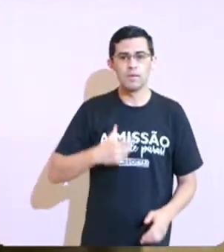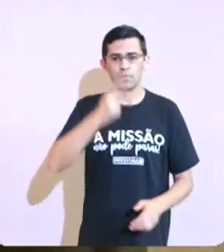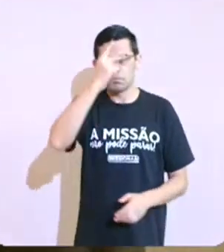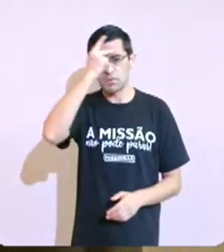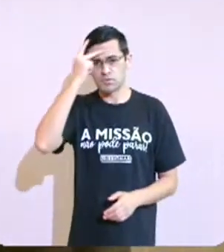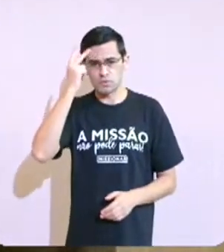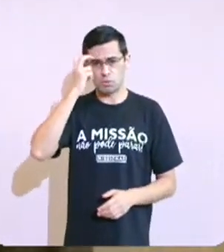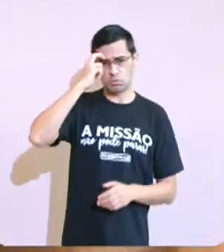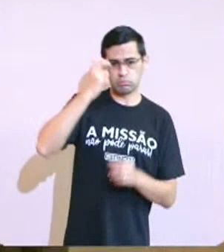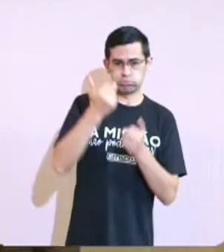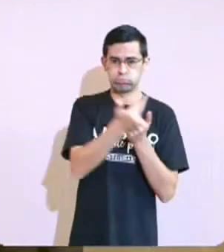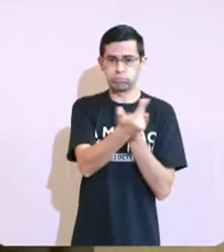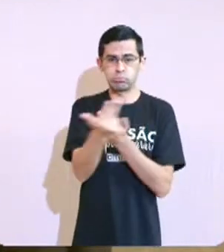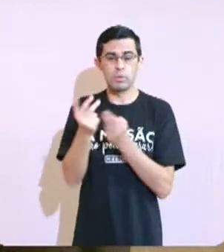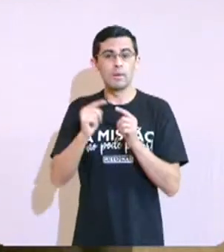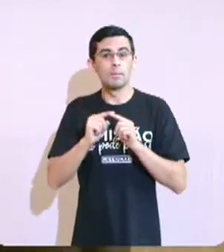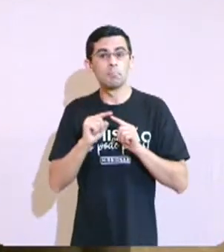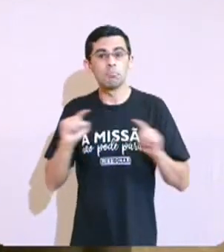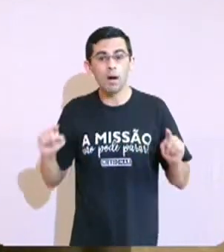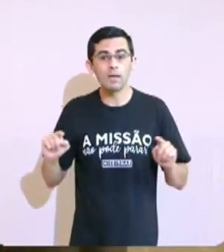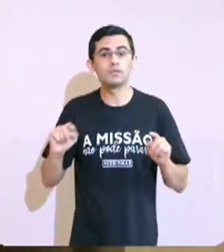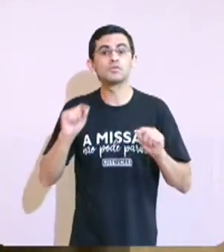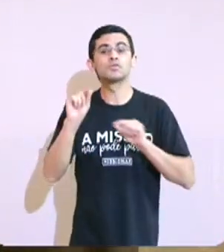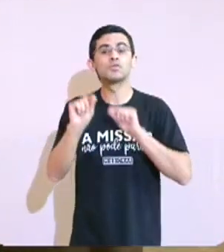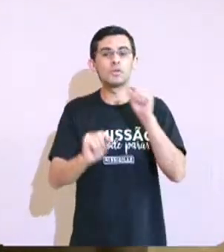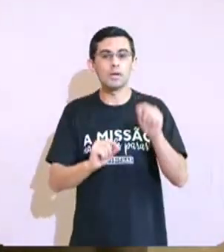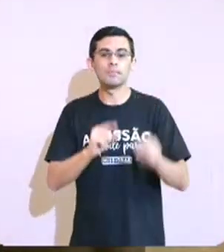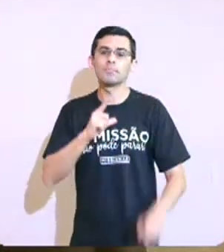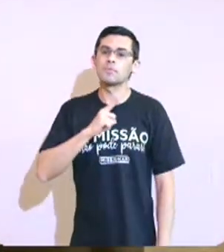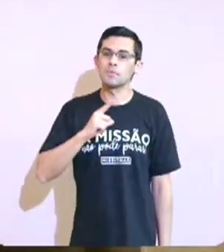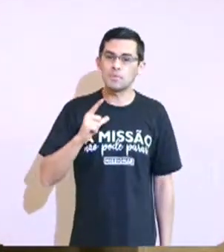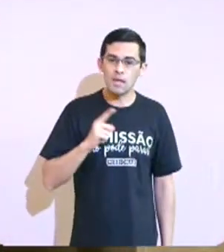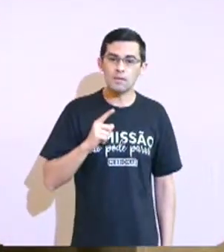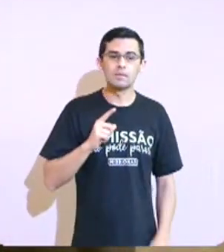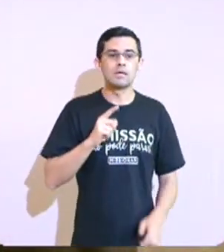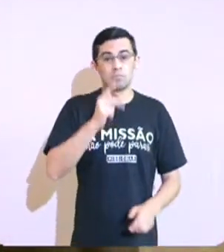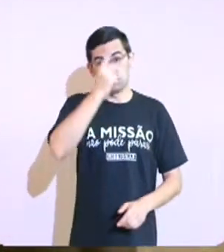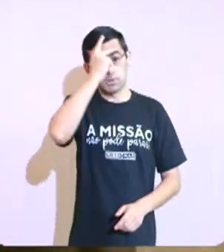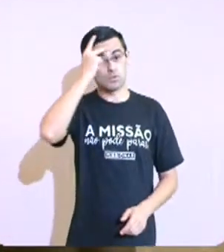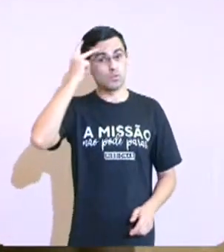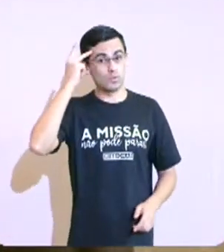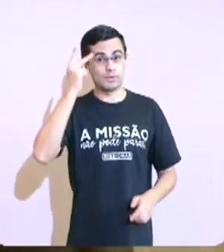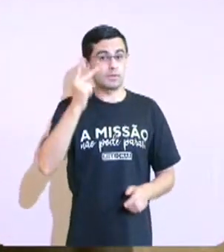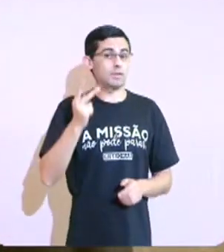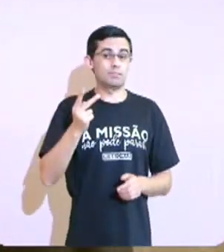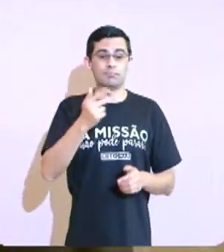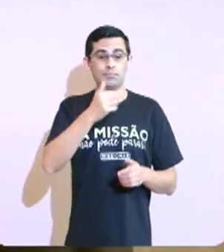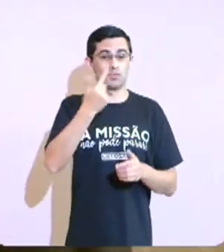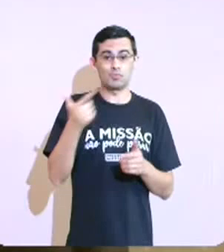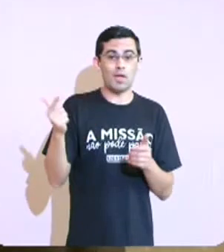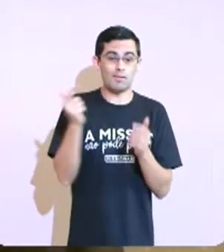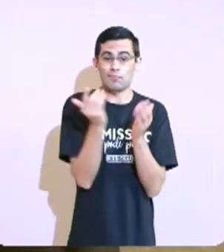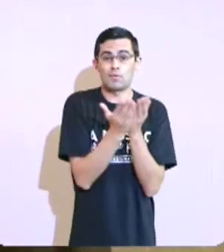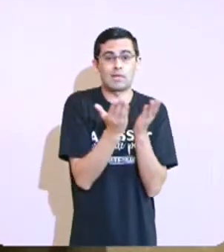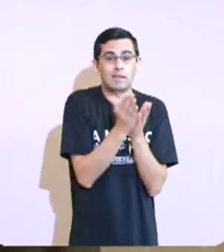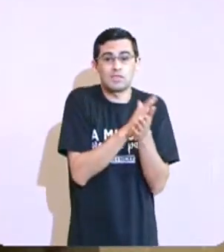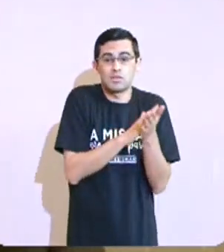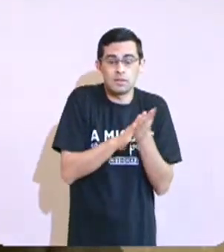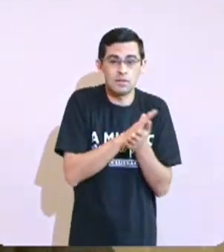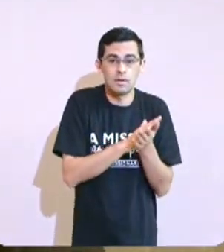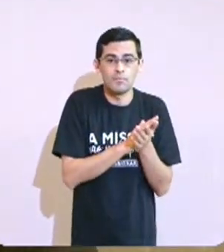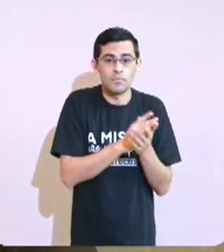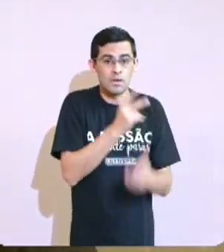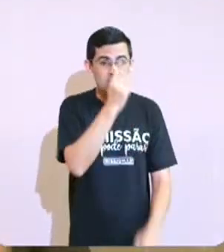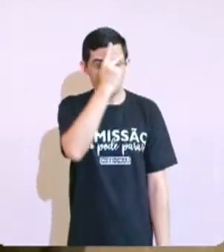mesma cultura, mas ainda habitam na Galileia dos gentios. e precisam ser trazidos para... São